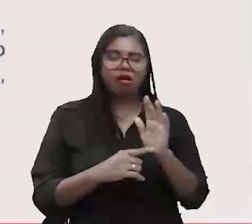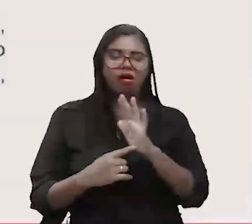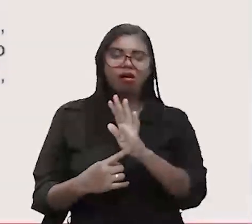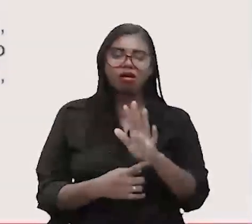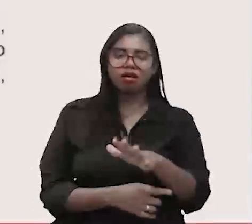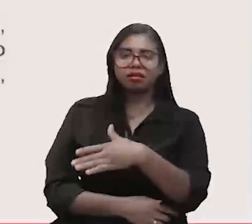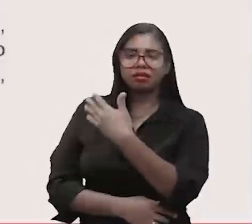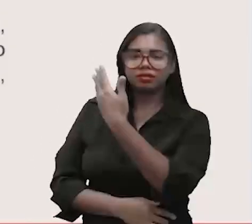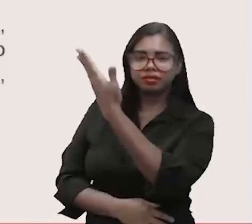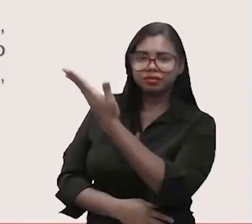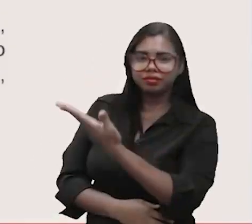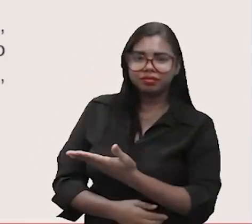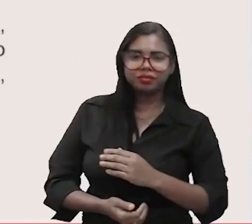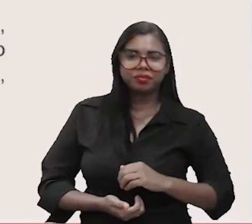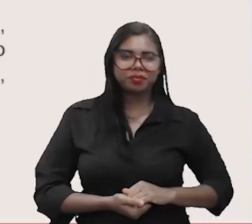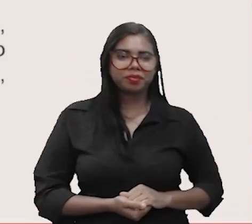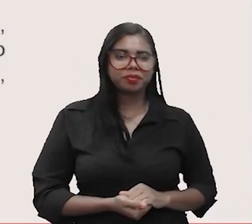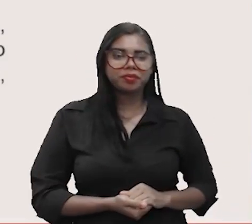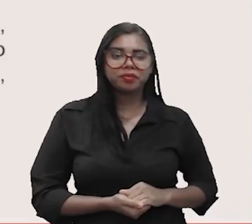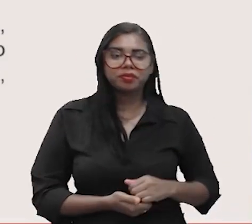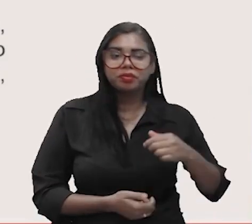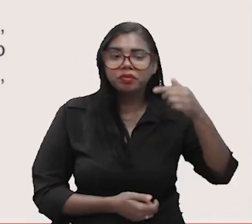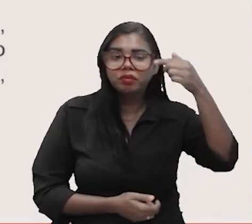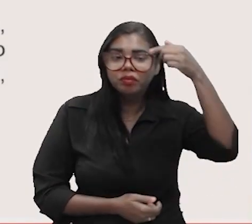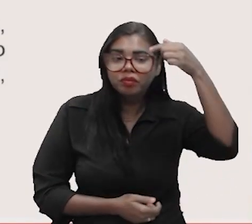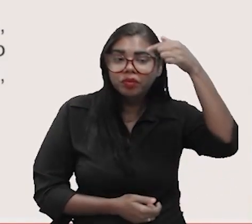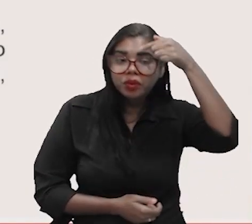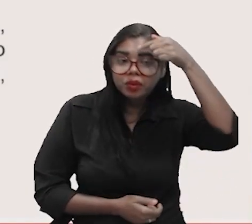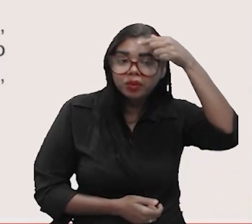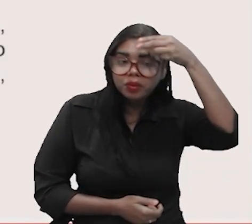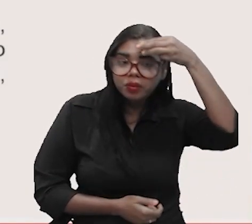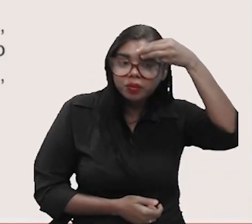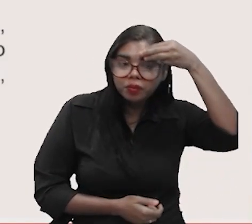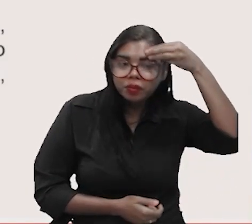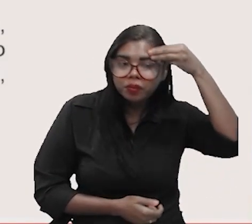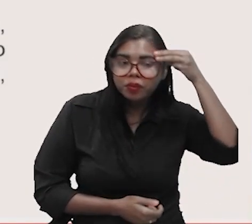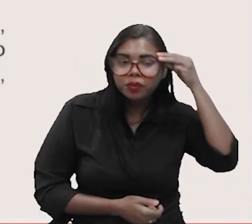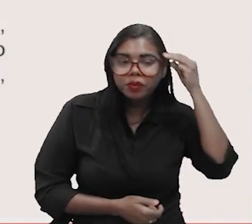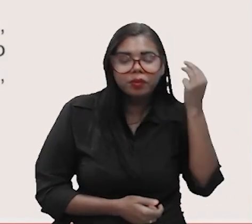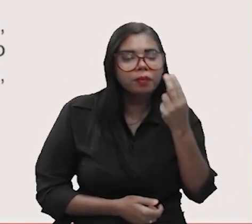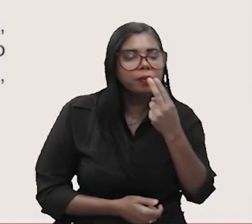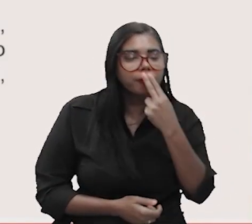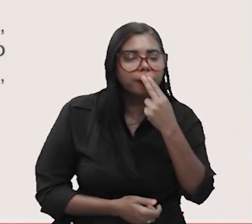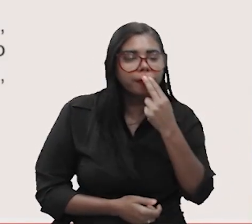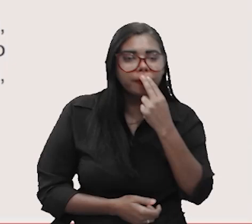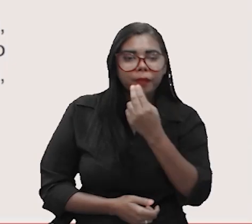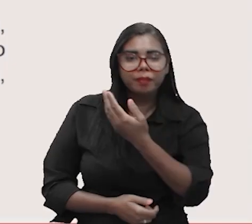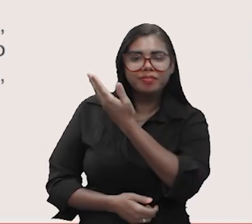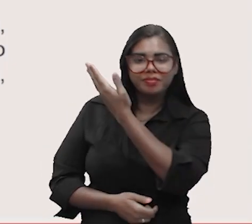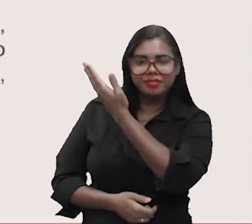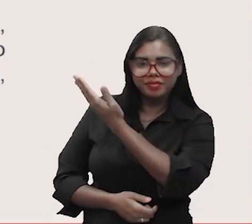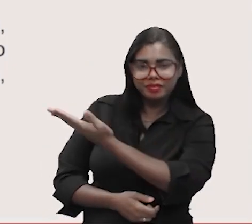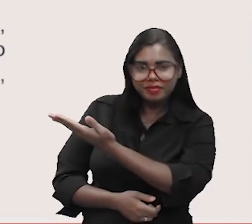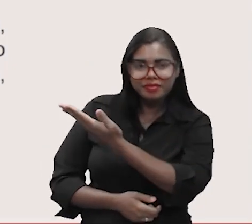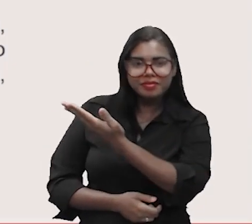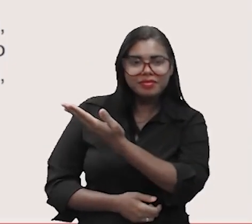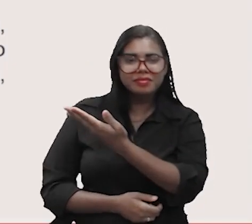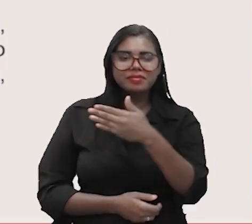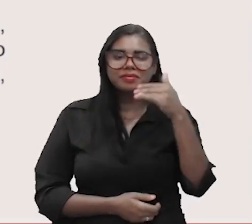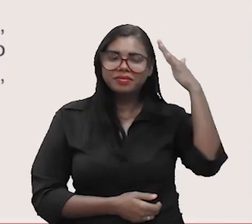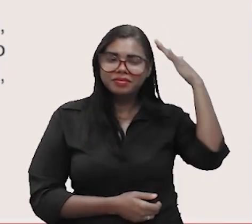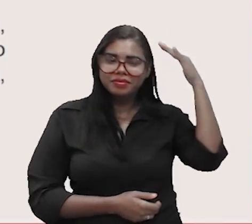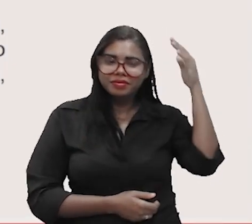intelectual desse período, vamos dizer, porque era um homem que era um das letras, né? Então ele navegava bem na antropologia, na filosofia, na